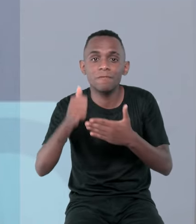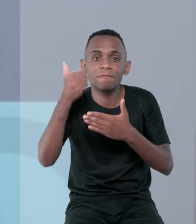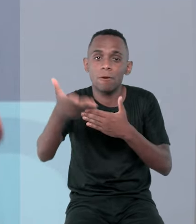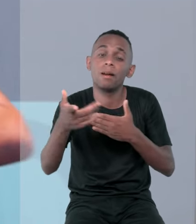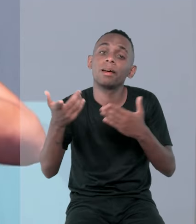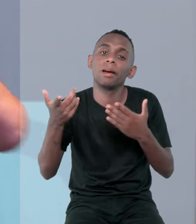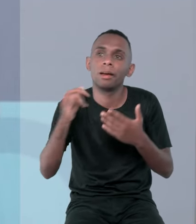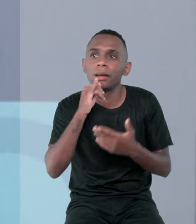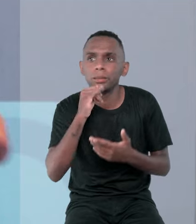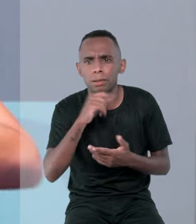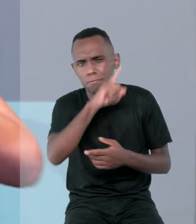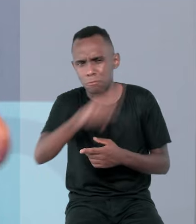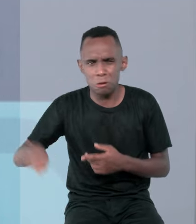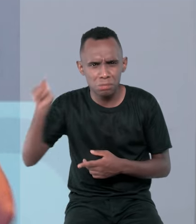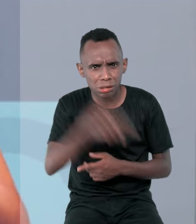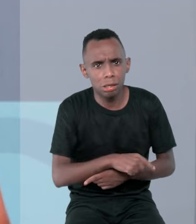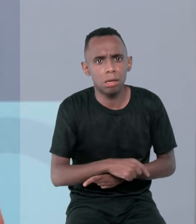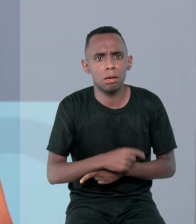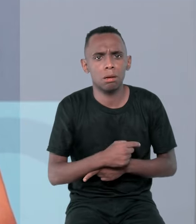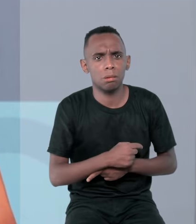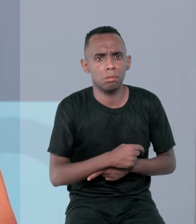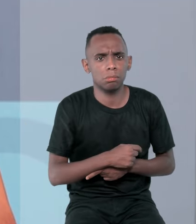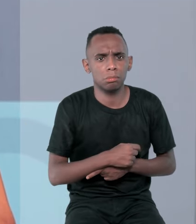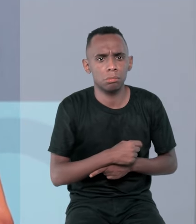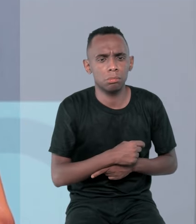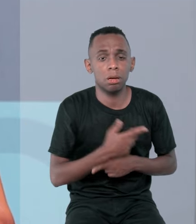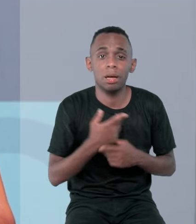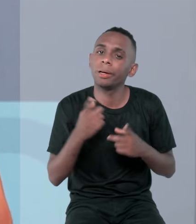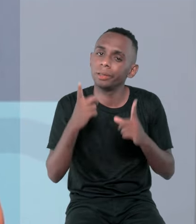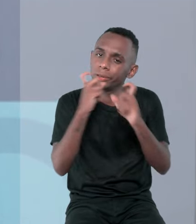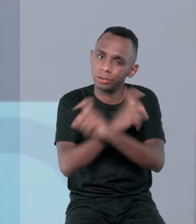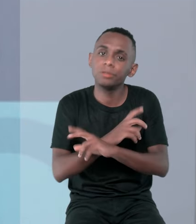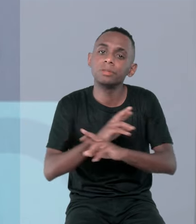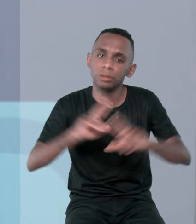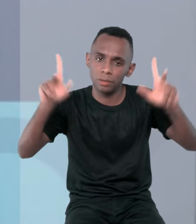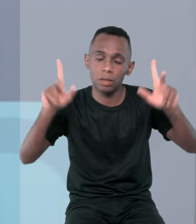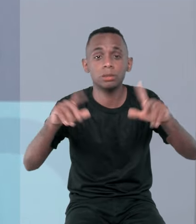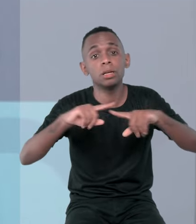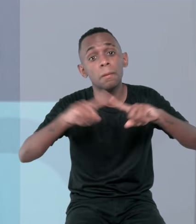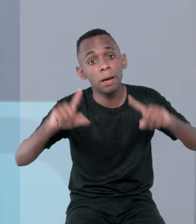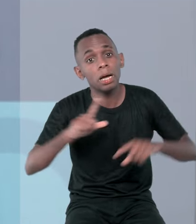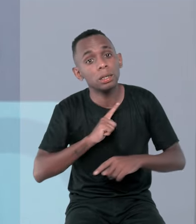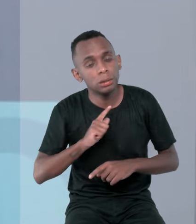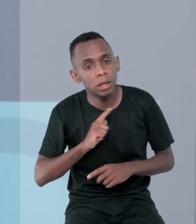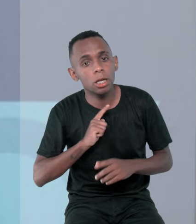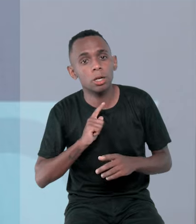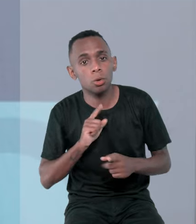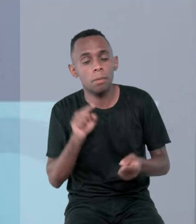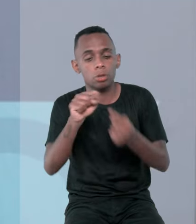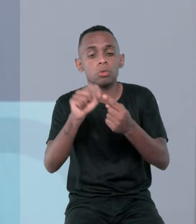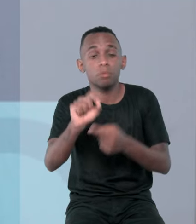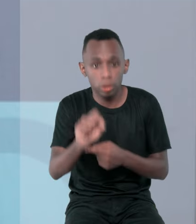aí é a proibição, a ameaça, aí é outra coisa. Agora, ela tem... O papel da literatura e da arte